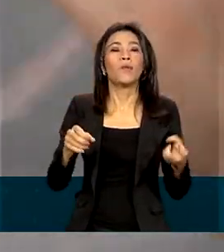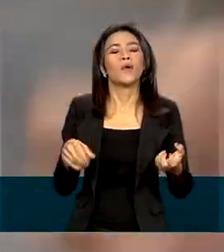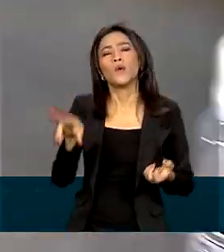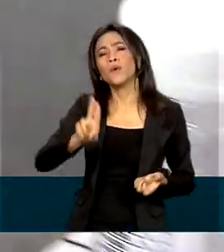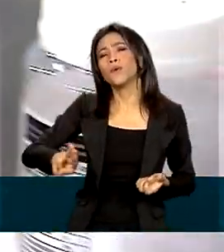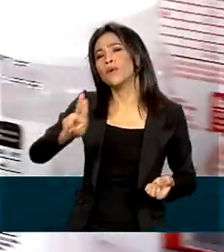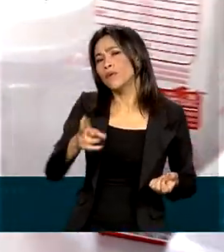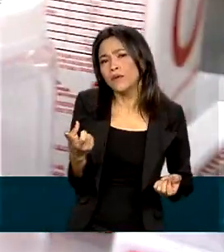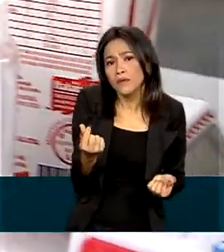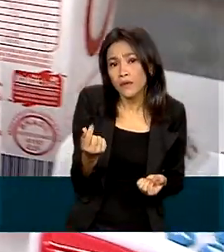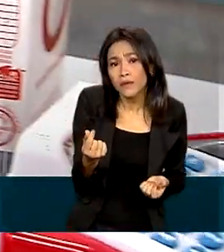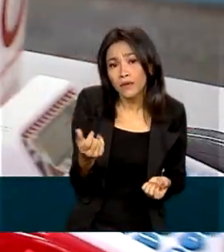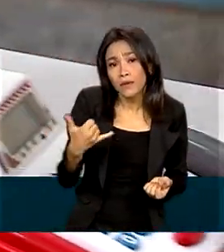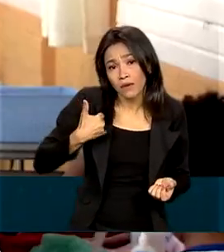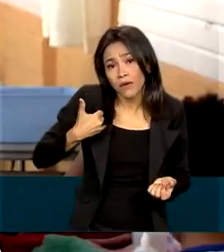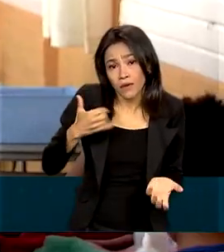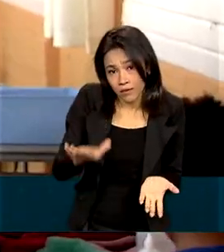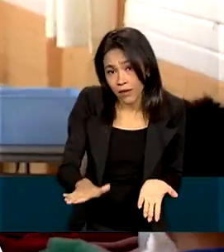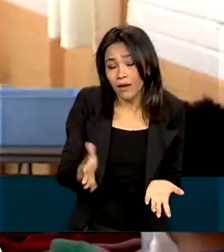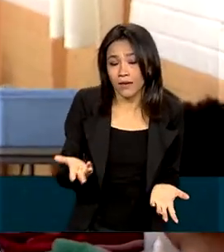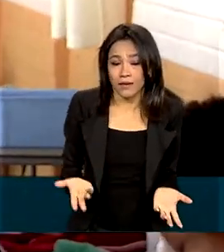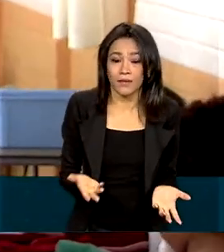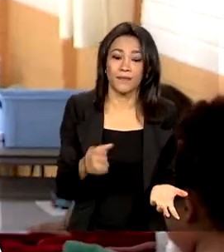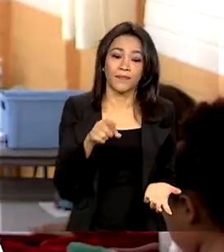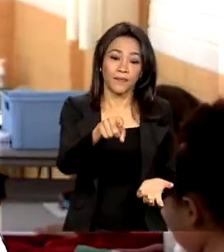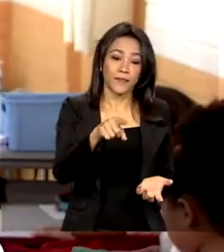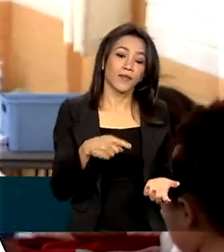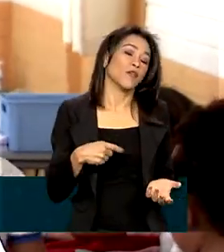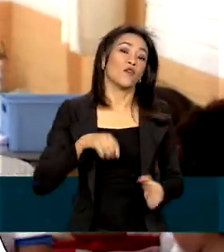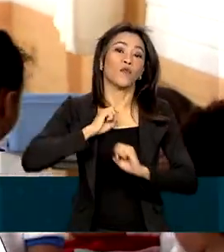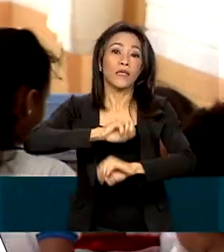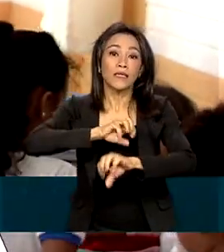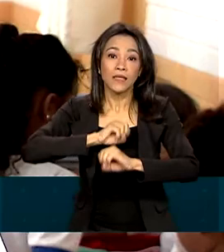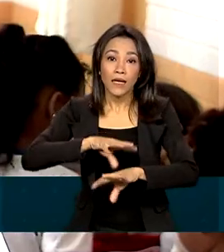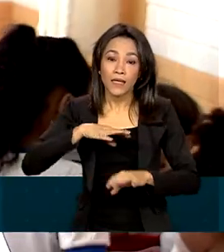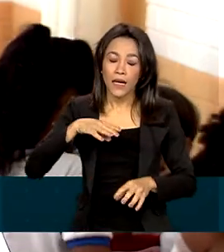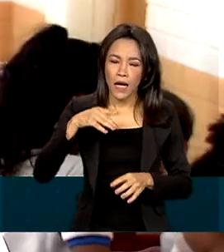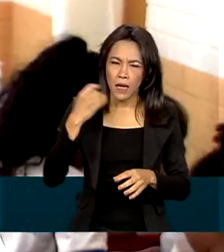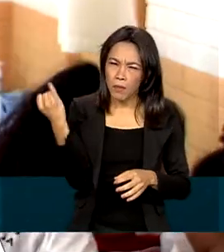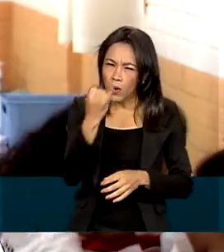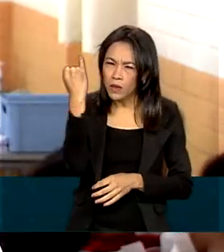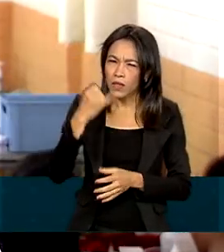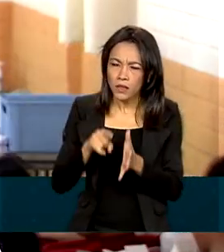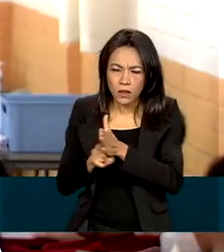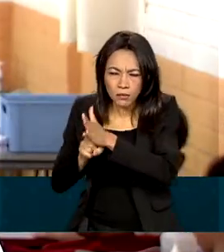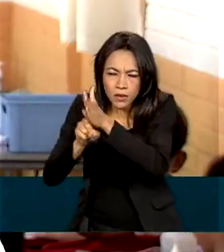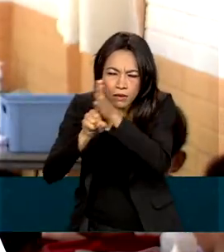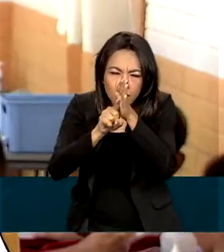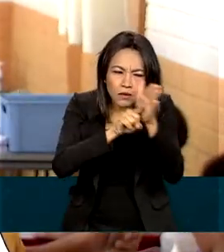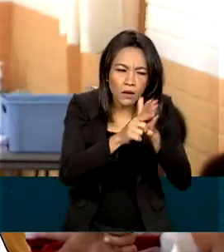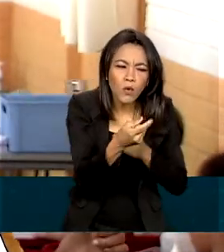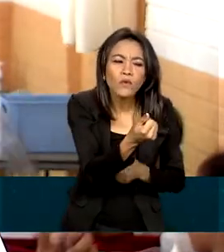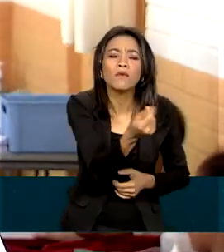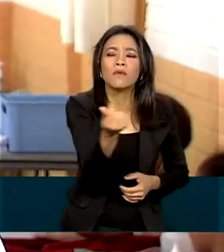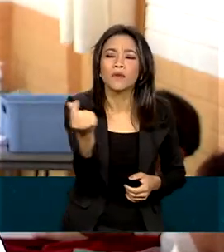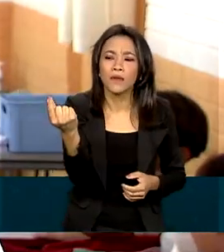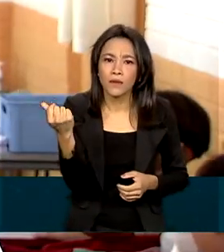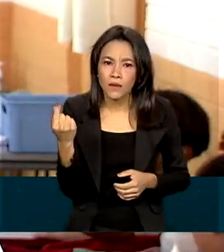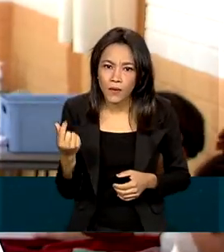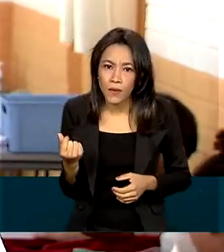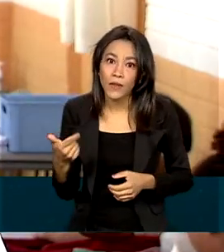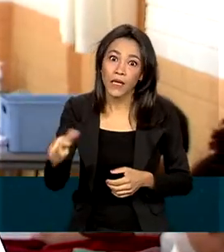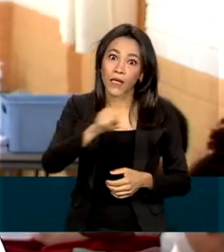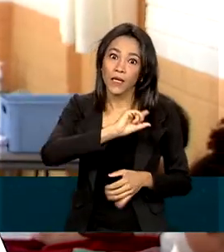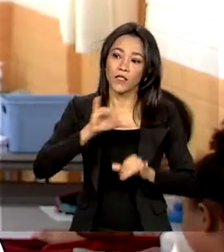educação financeira desde cedo? Foi trabalhada a importância de se fazer pesquisa de preço, né, antes de ir